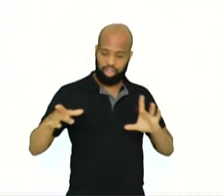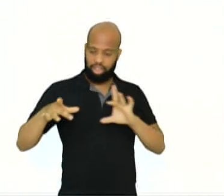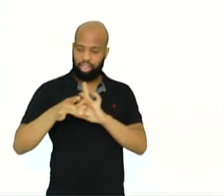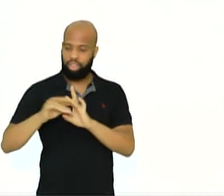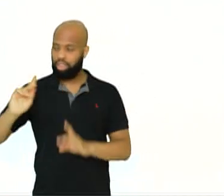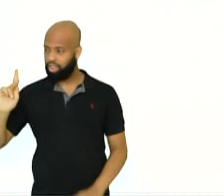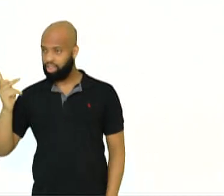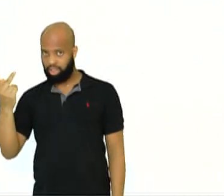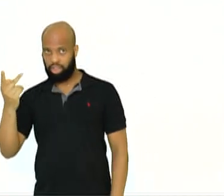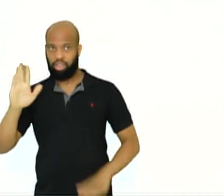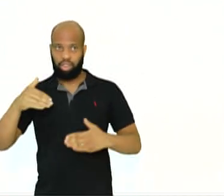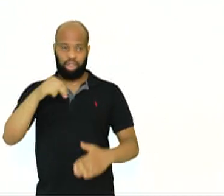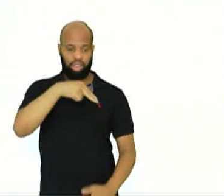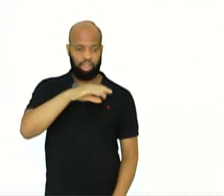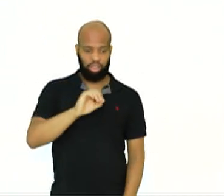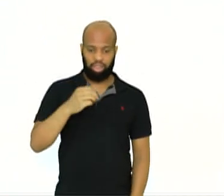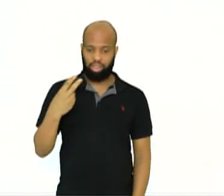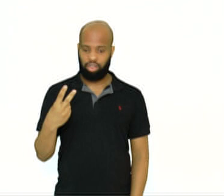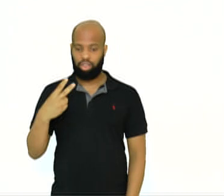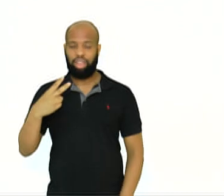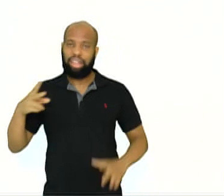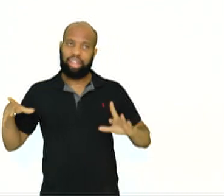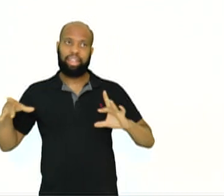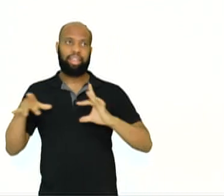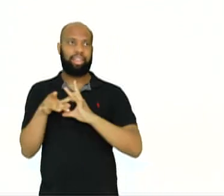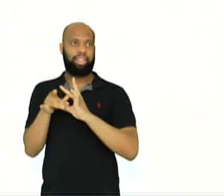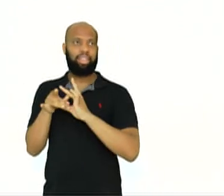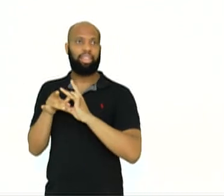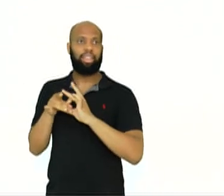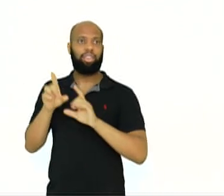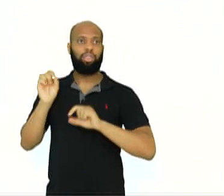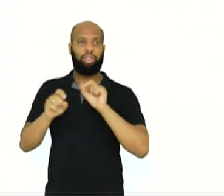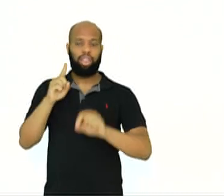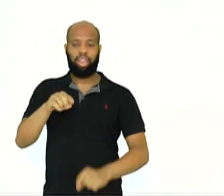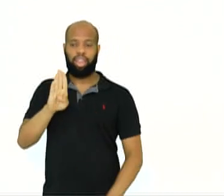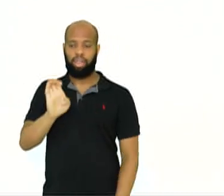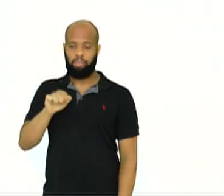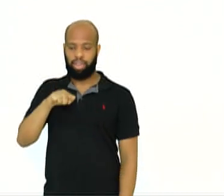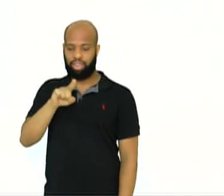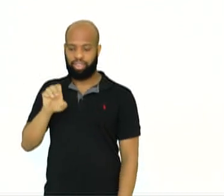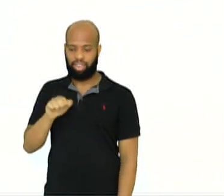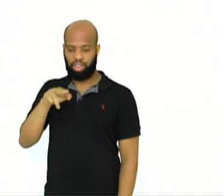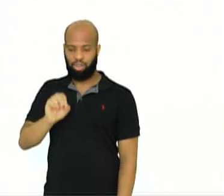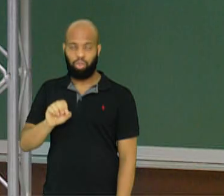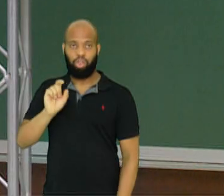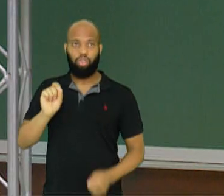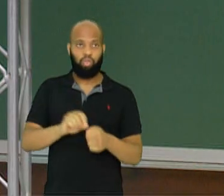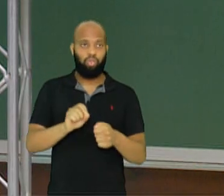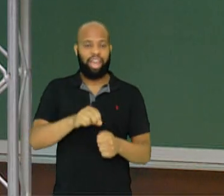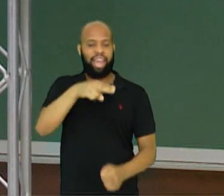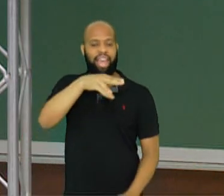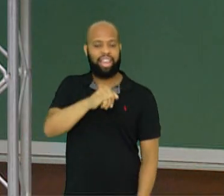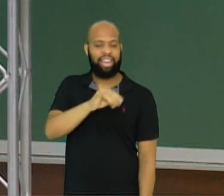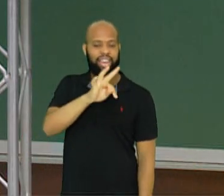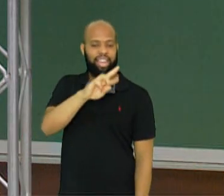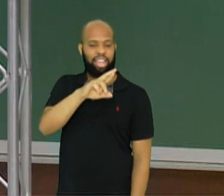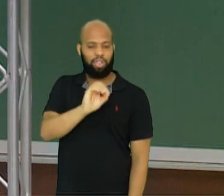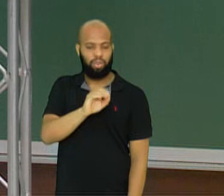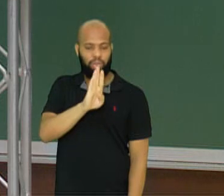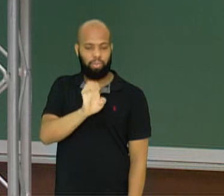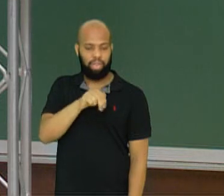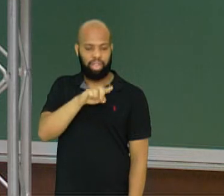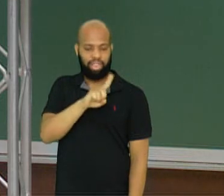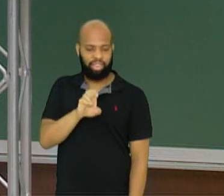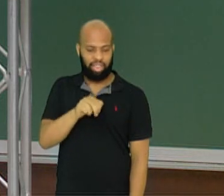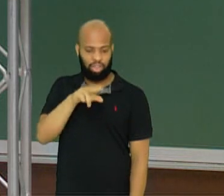hidrogênio e o NO2 se liga ao benzeno, formando um nitrobenzeno. Isso pode